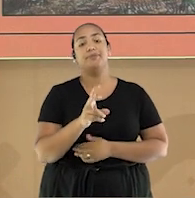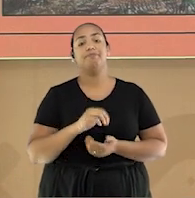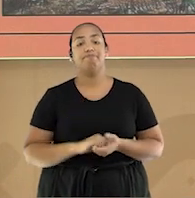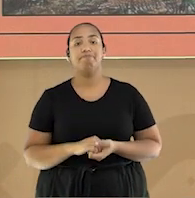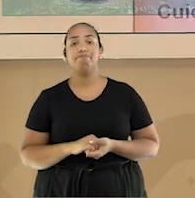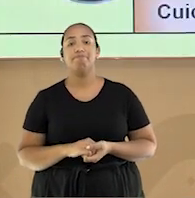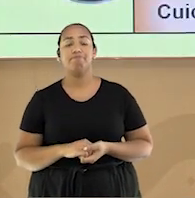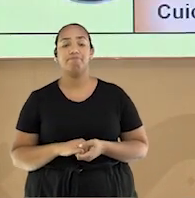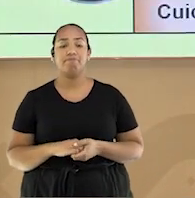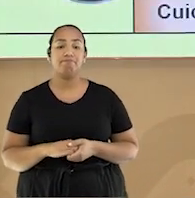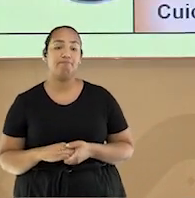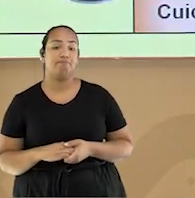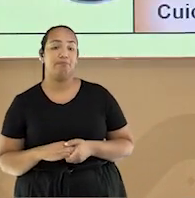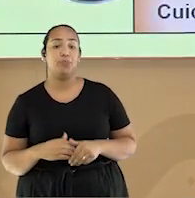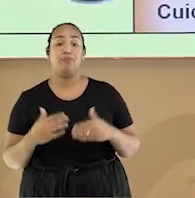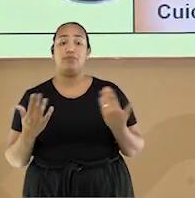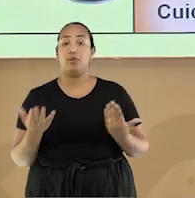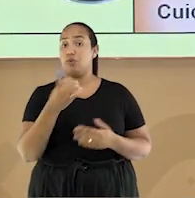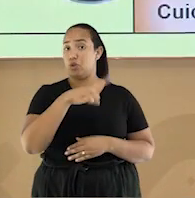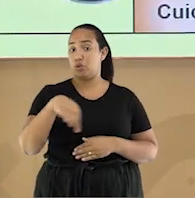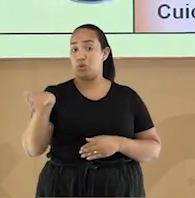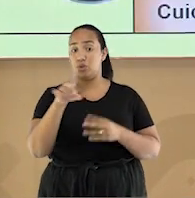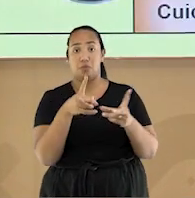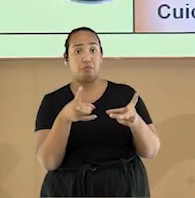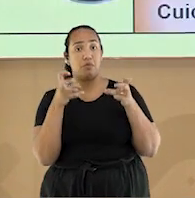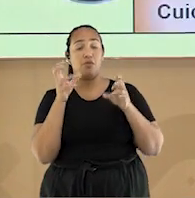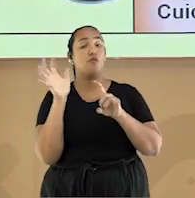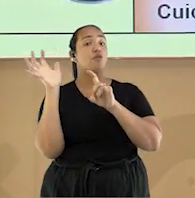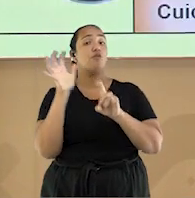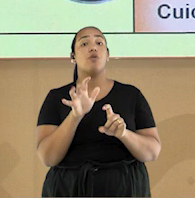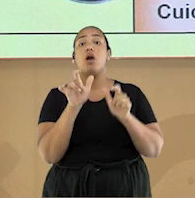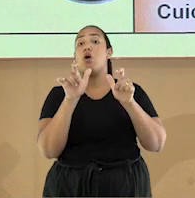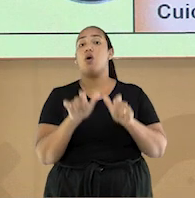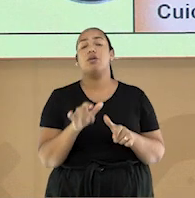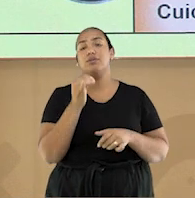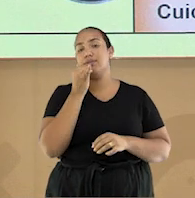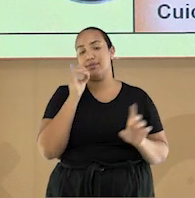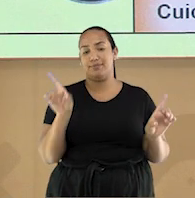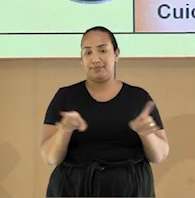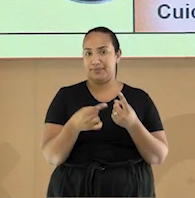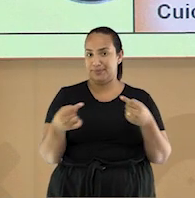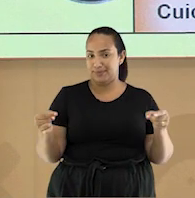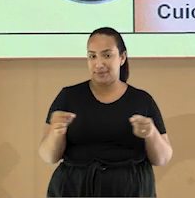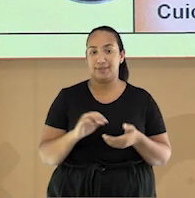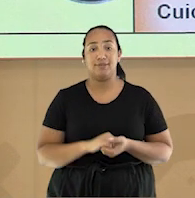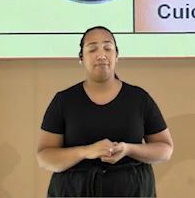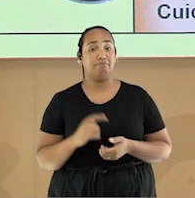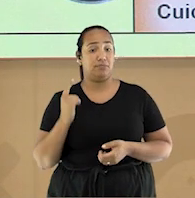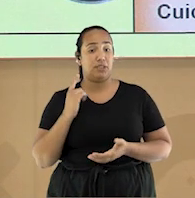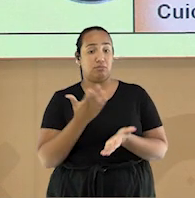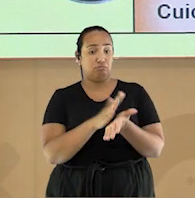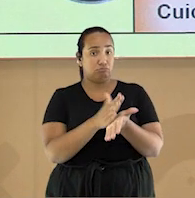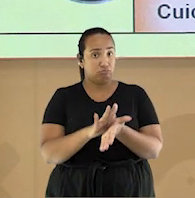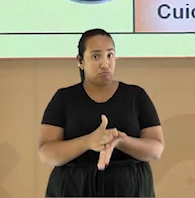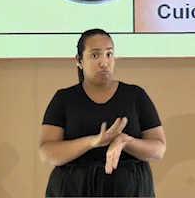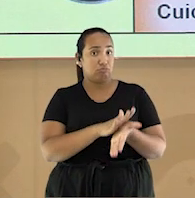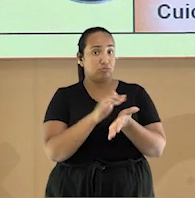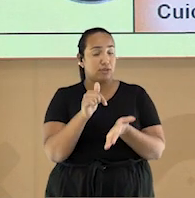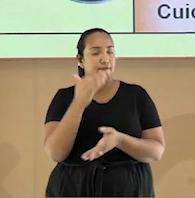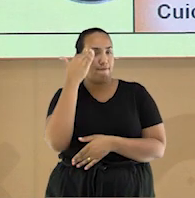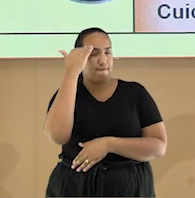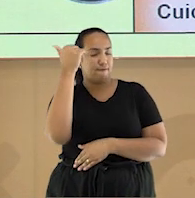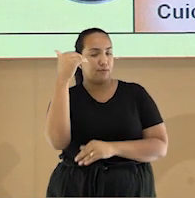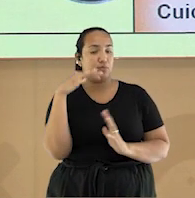registrar forte influência na nossa música. Além do samba, que é o estilo brasileiro mais famoso no mundo,